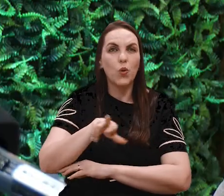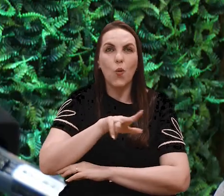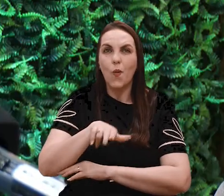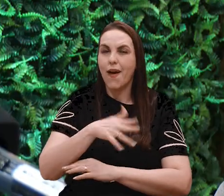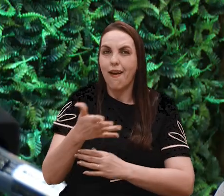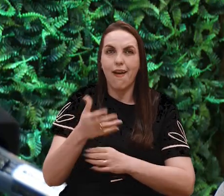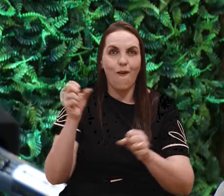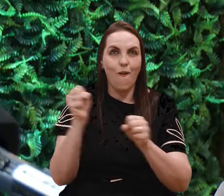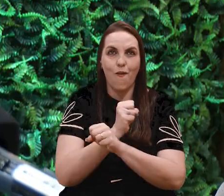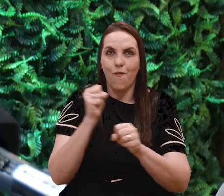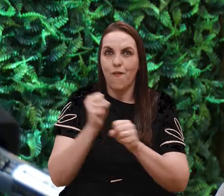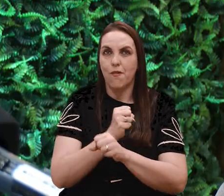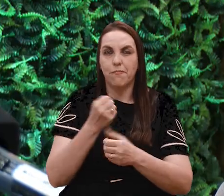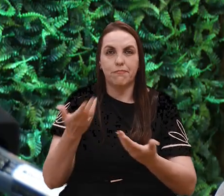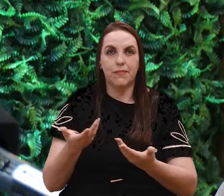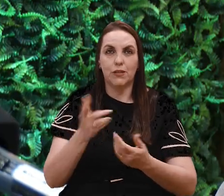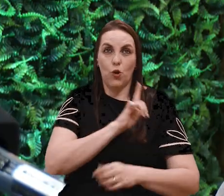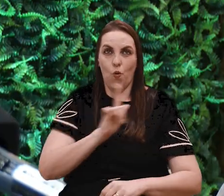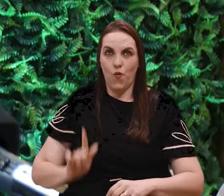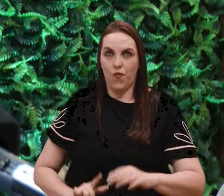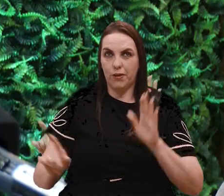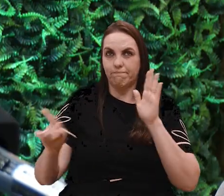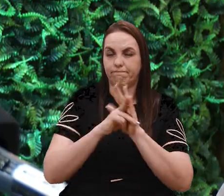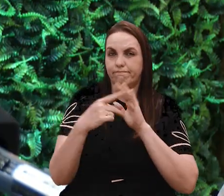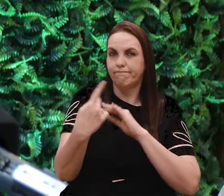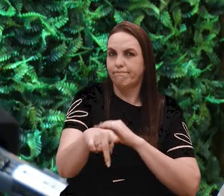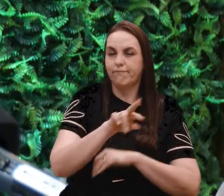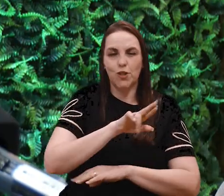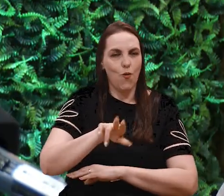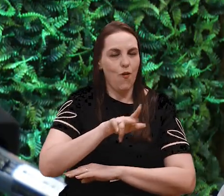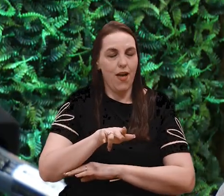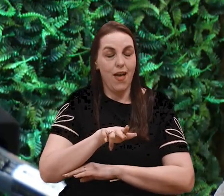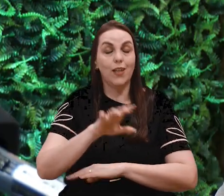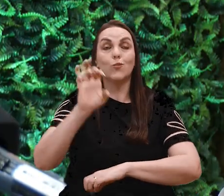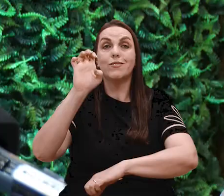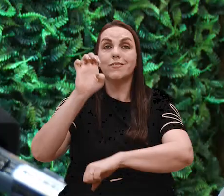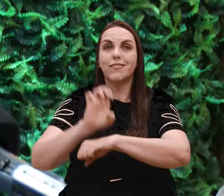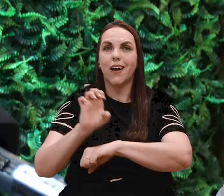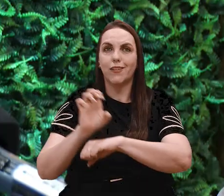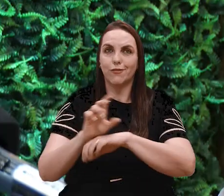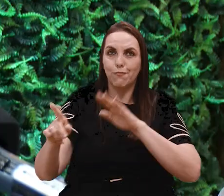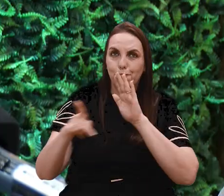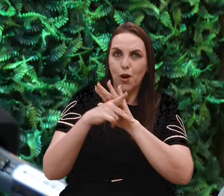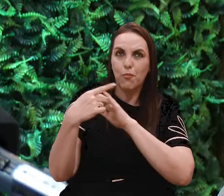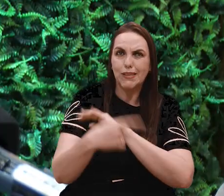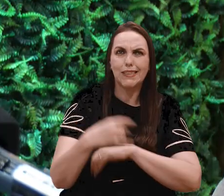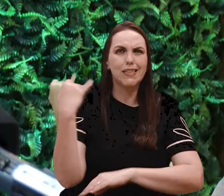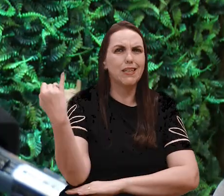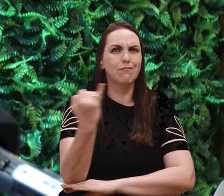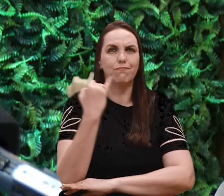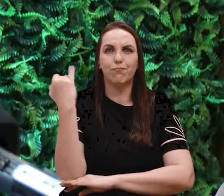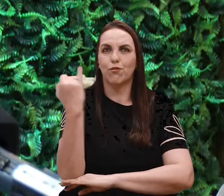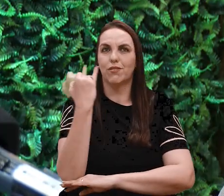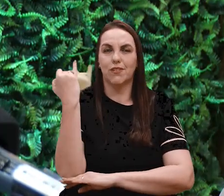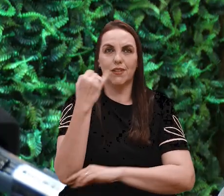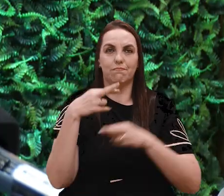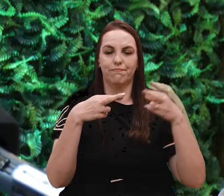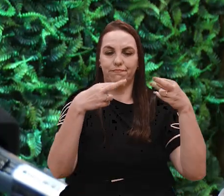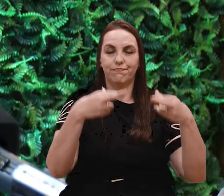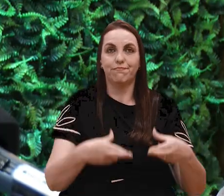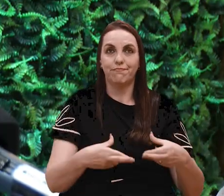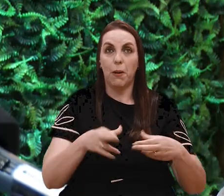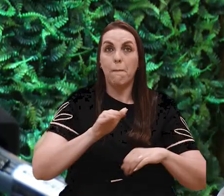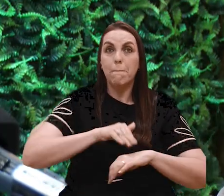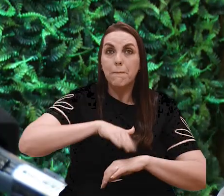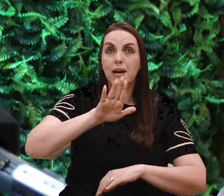uma obra de governo, ela é uma obra de Estado, né? Então, importantíssima para a nossa região, e agora ainda mais